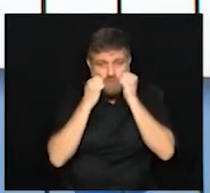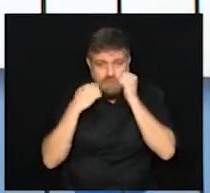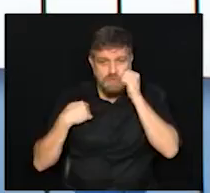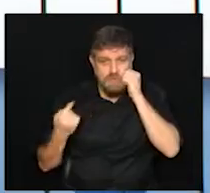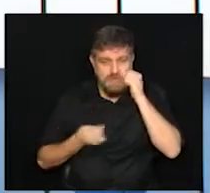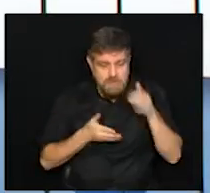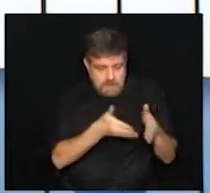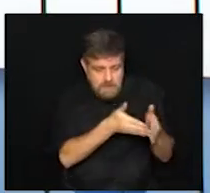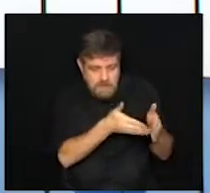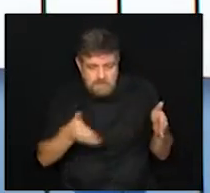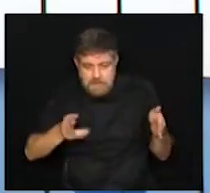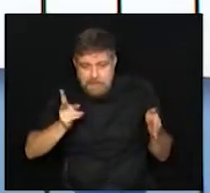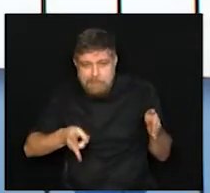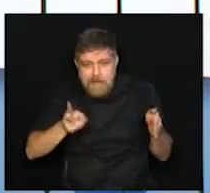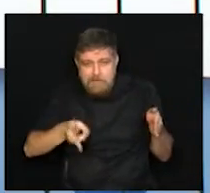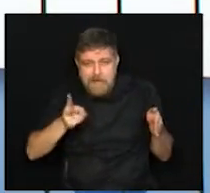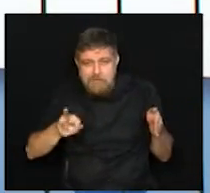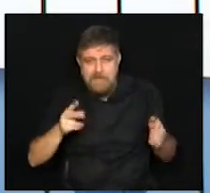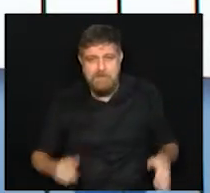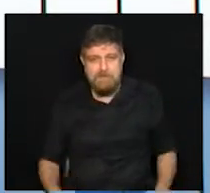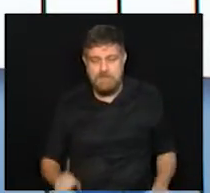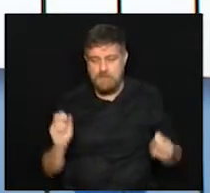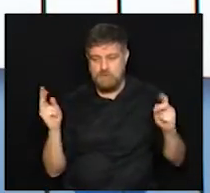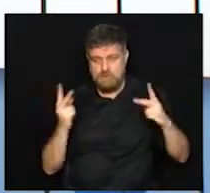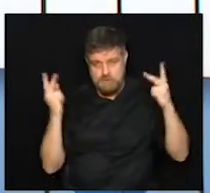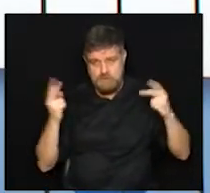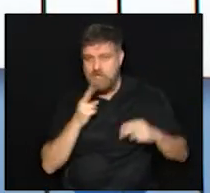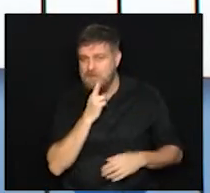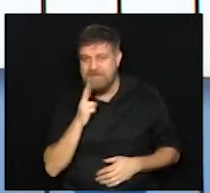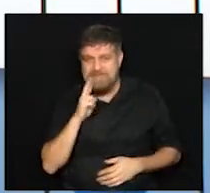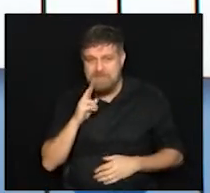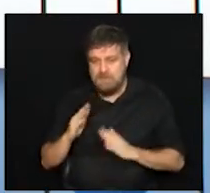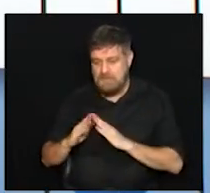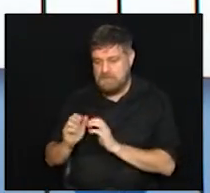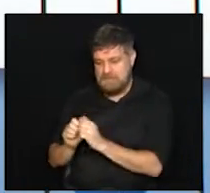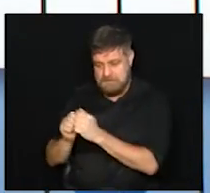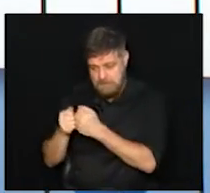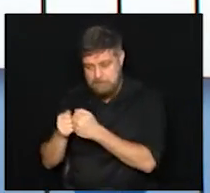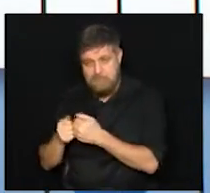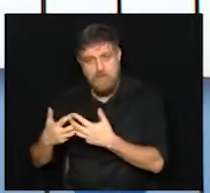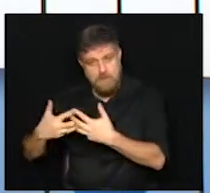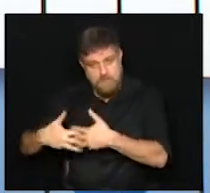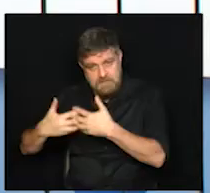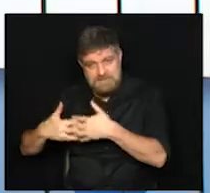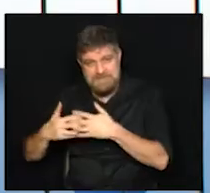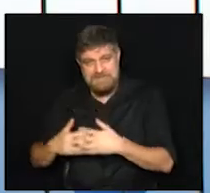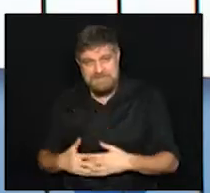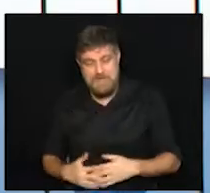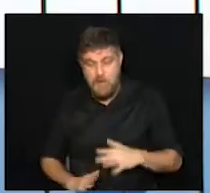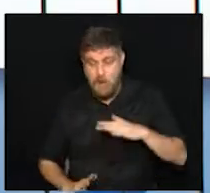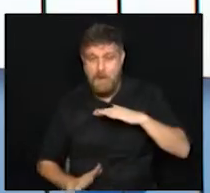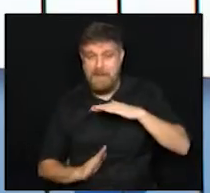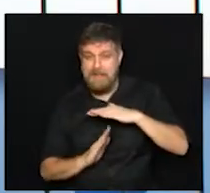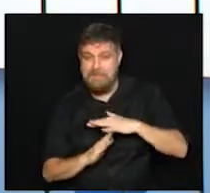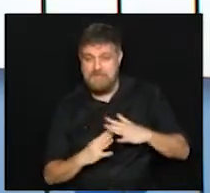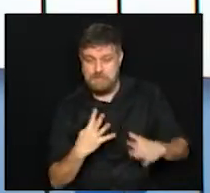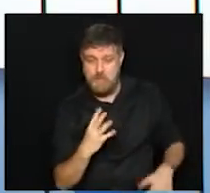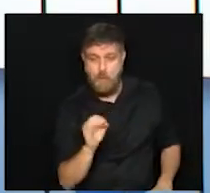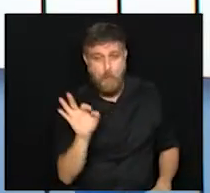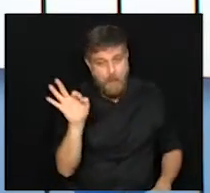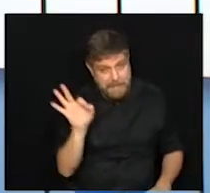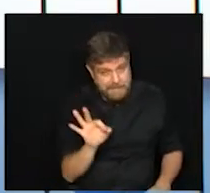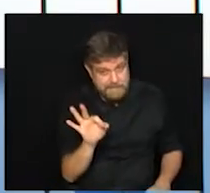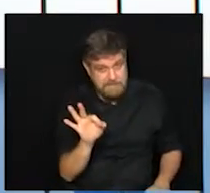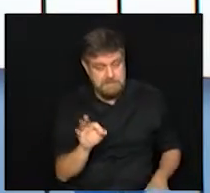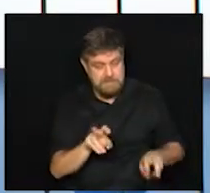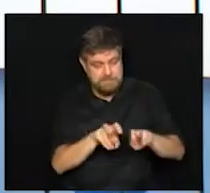nesse período com abertura de shoppings, restaurantes e padarias, com ocupação de até